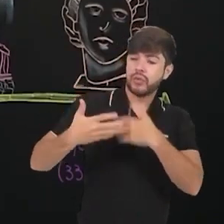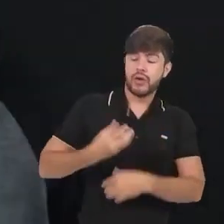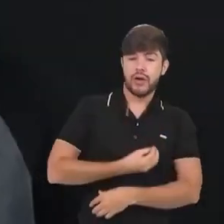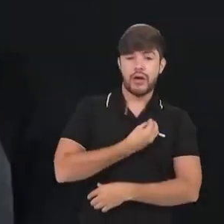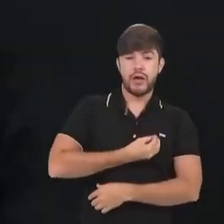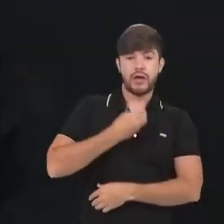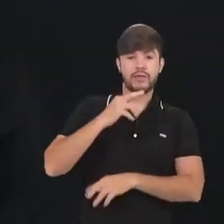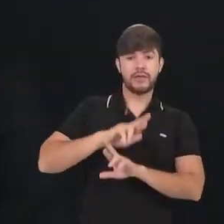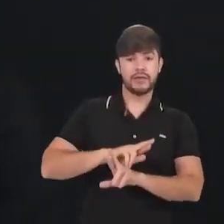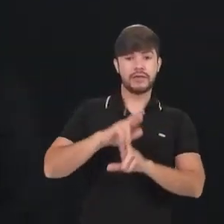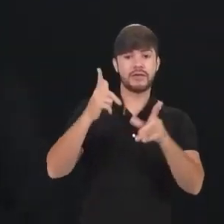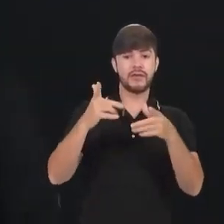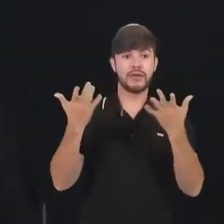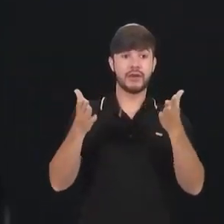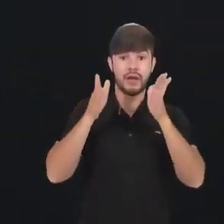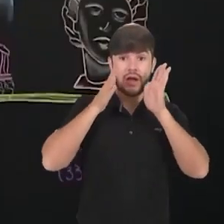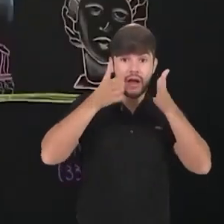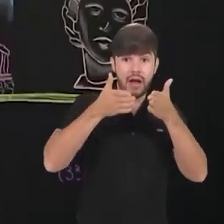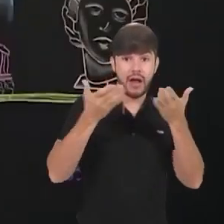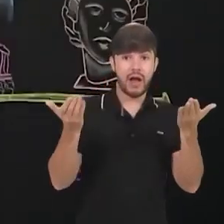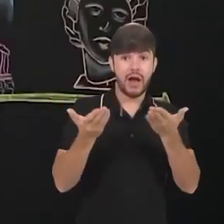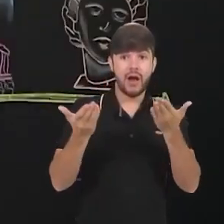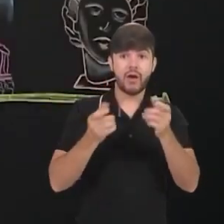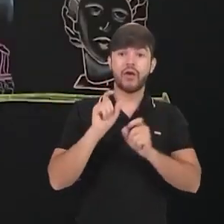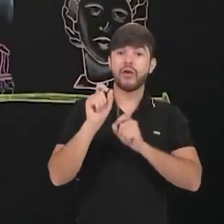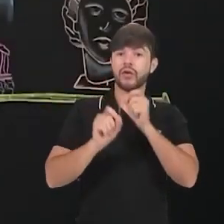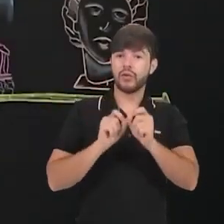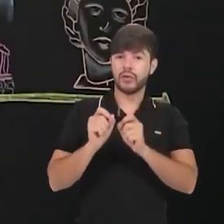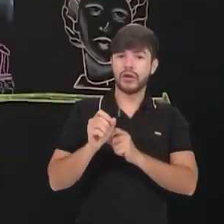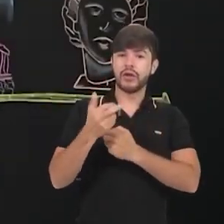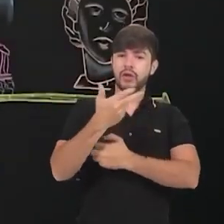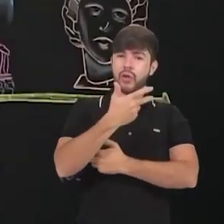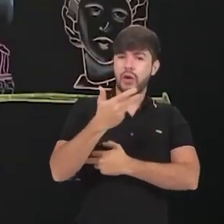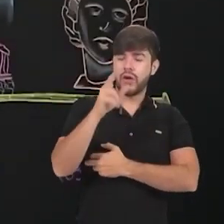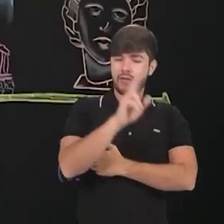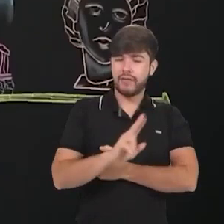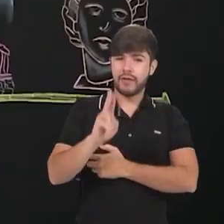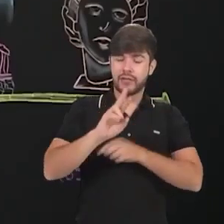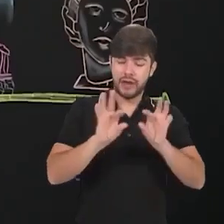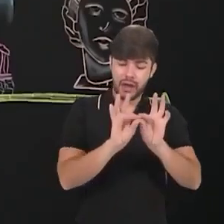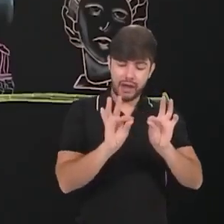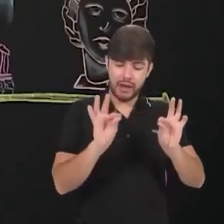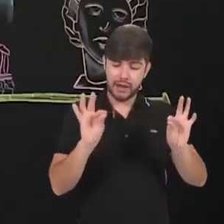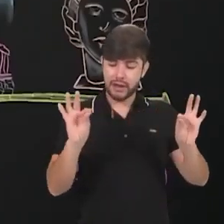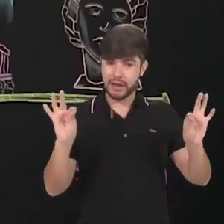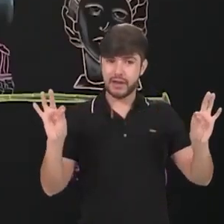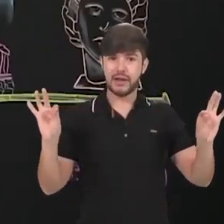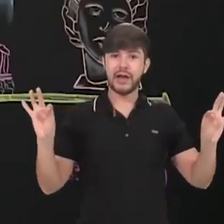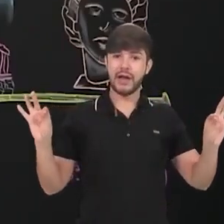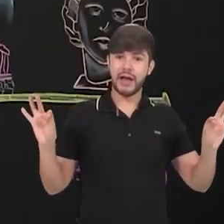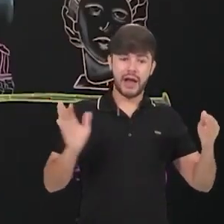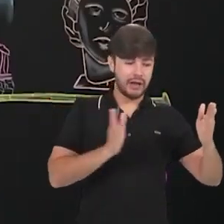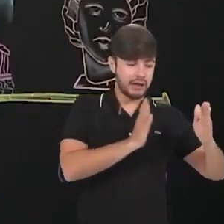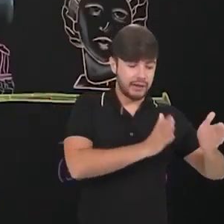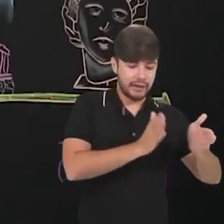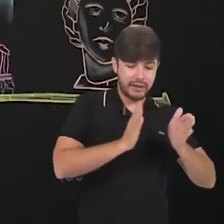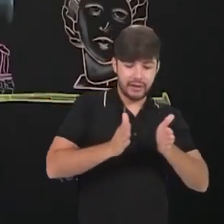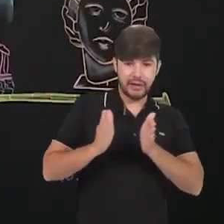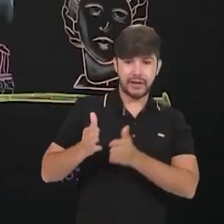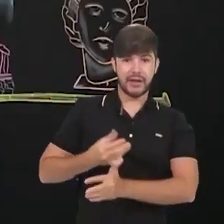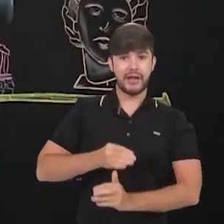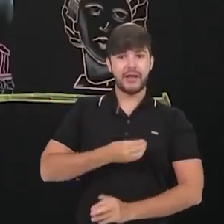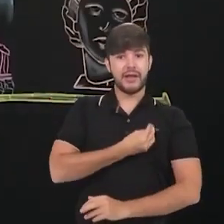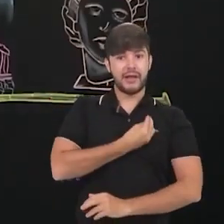pouquinho mais. Então eu vou chamar a atenção para vocês agora de um recurso que a gente tem aqui embaixo, que é uma linha do tempo com alguns dos períodos da história